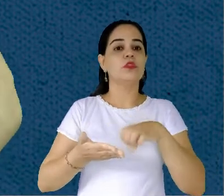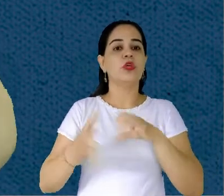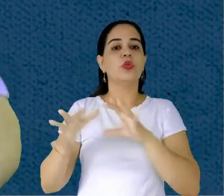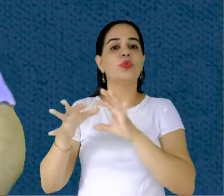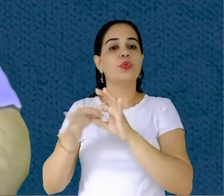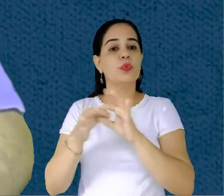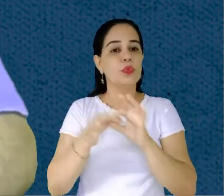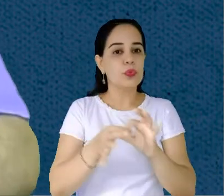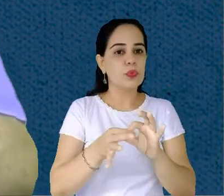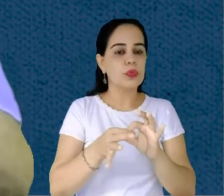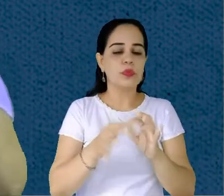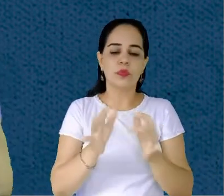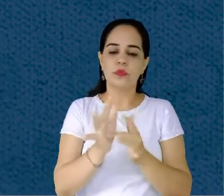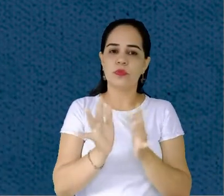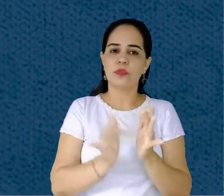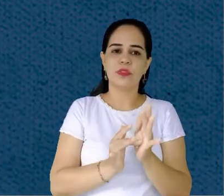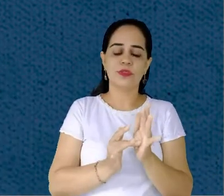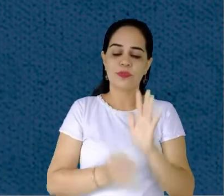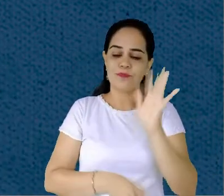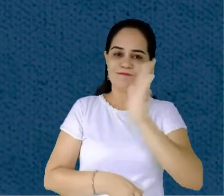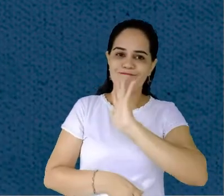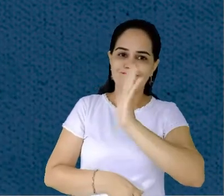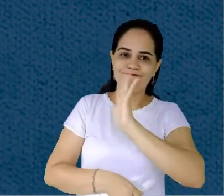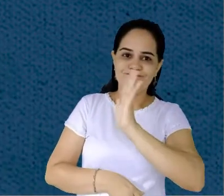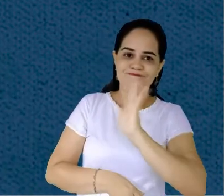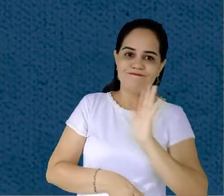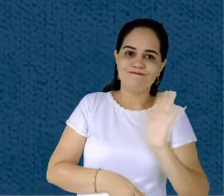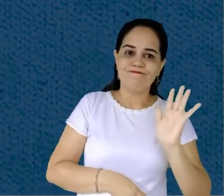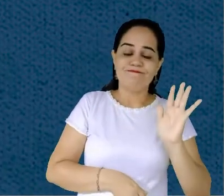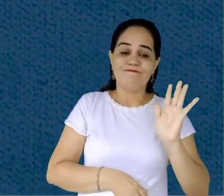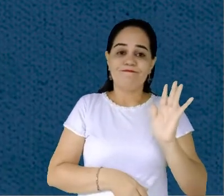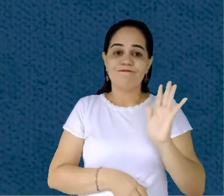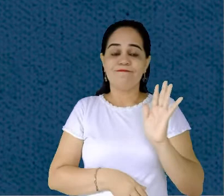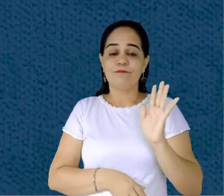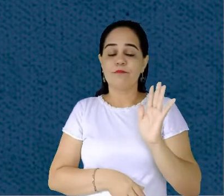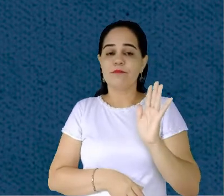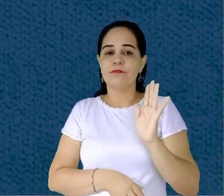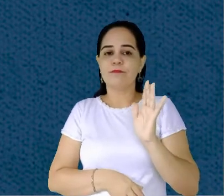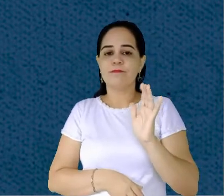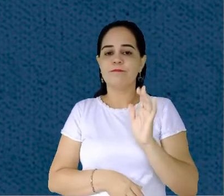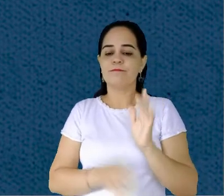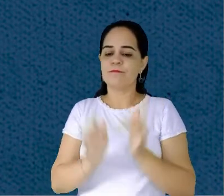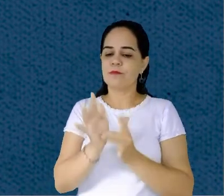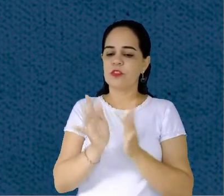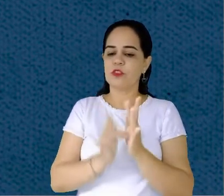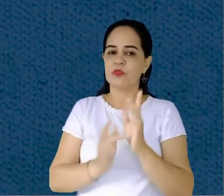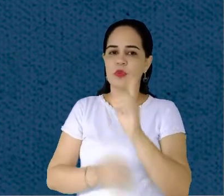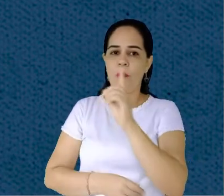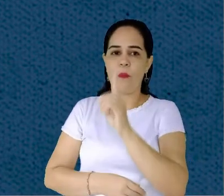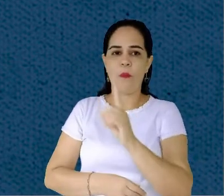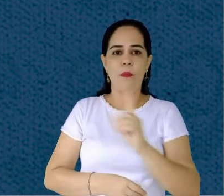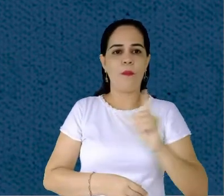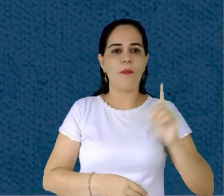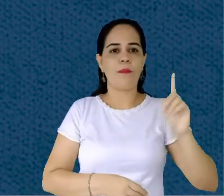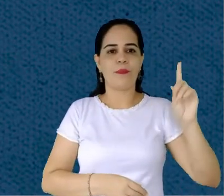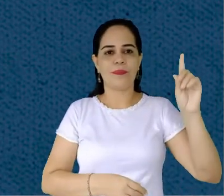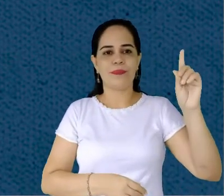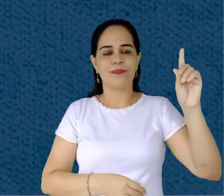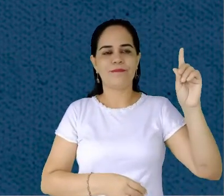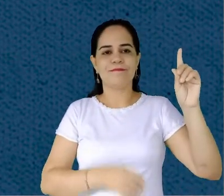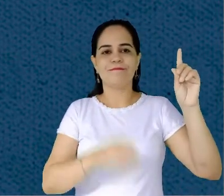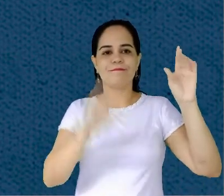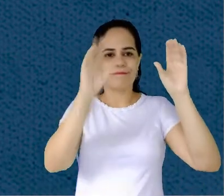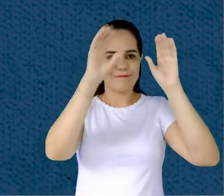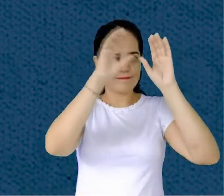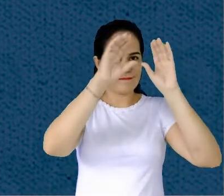no contexto do Evangelho, Jesus está se despedindo. É um Evangelho de despedida.